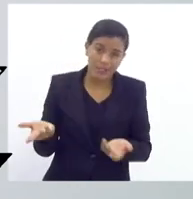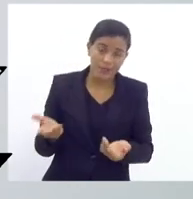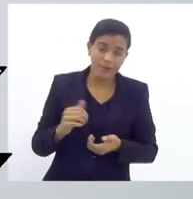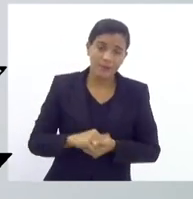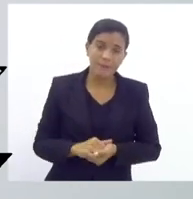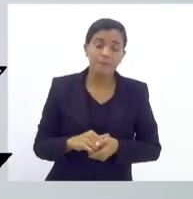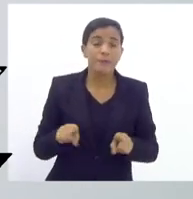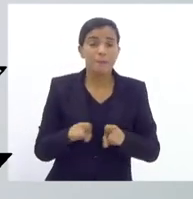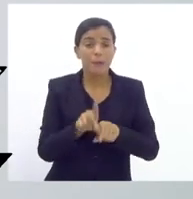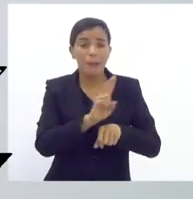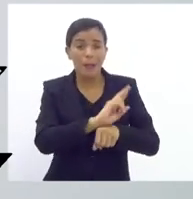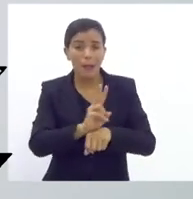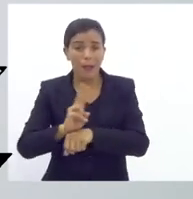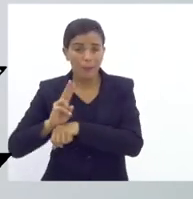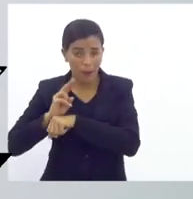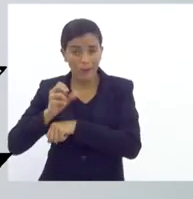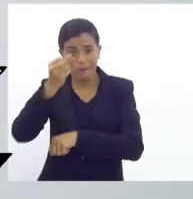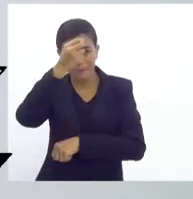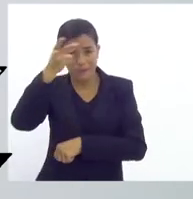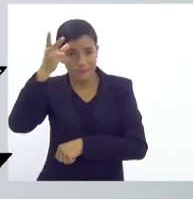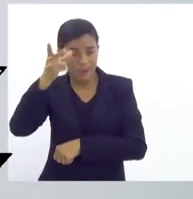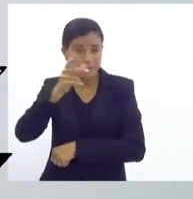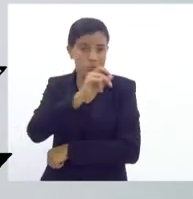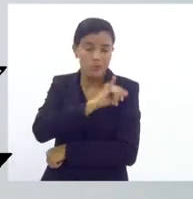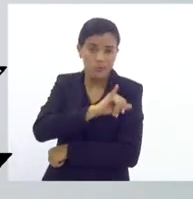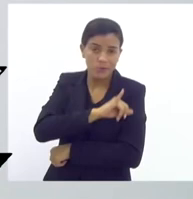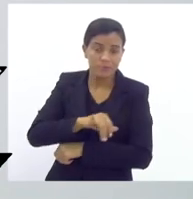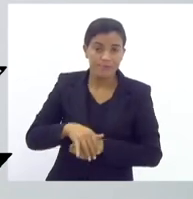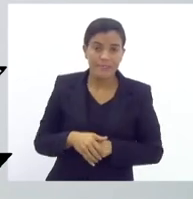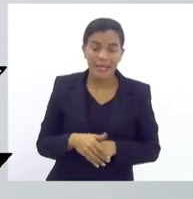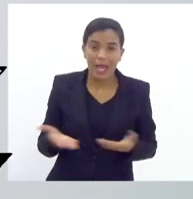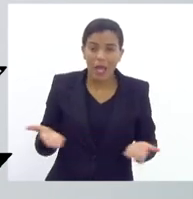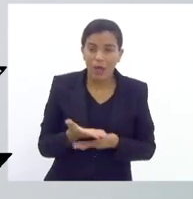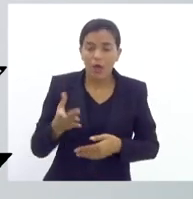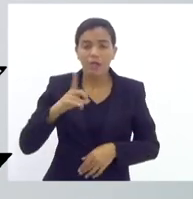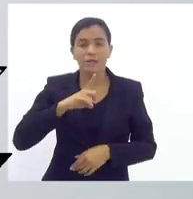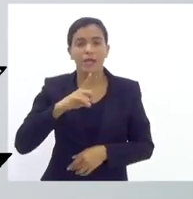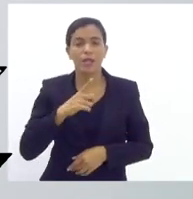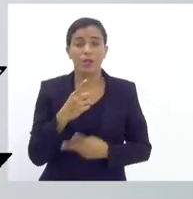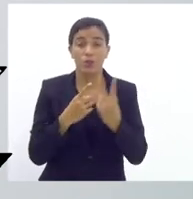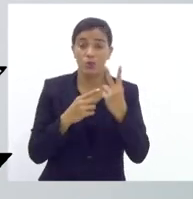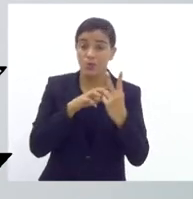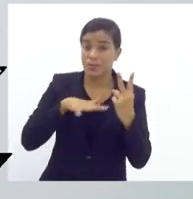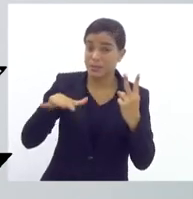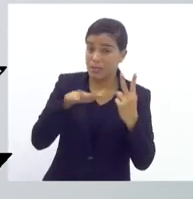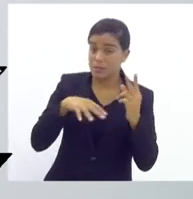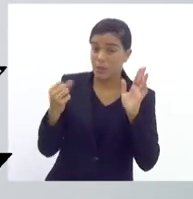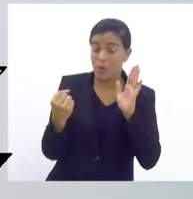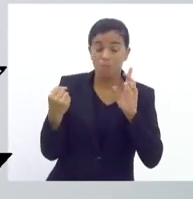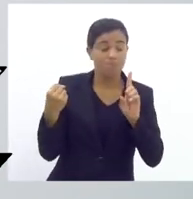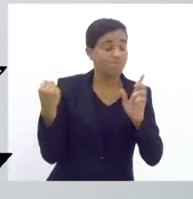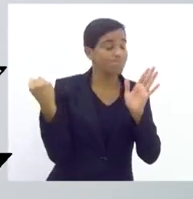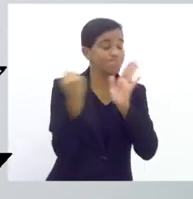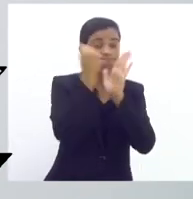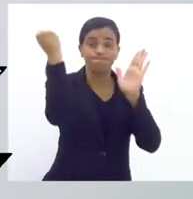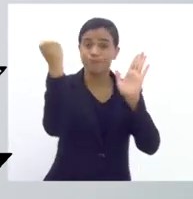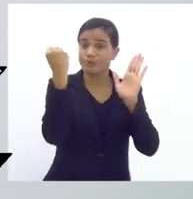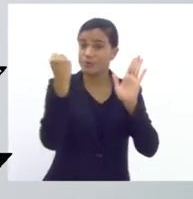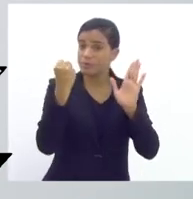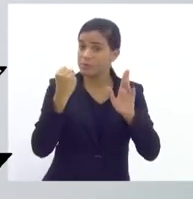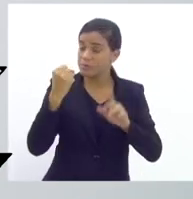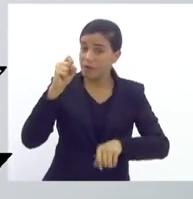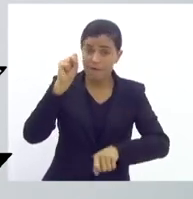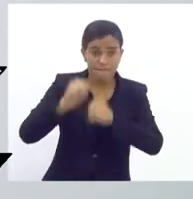Rio de Janeiro da guarda municipal do município do Rio de Janeiro né atualmente Nós temos dois casos emblemáticos de violação